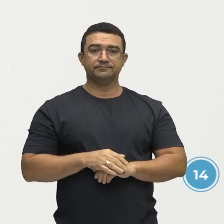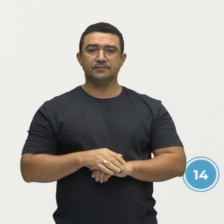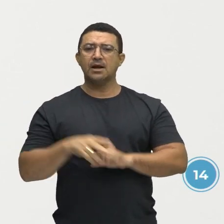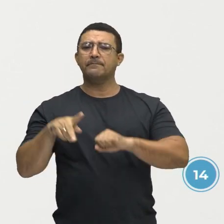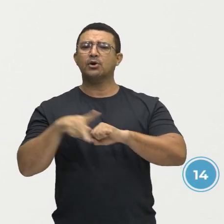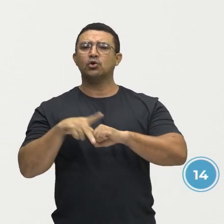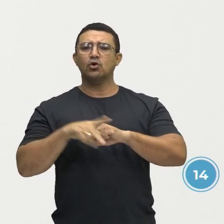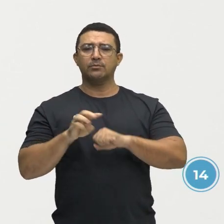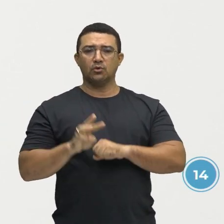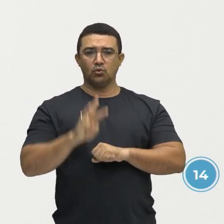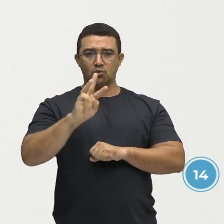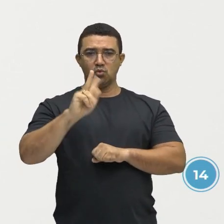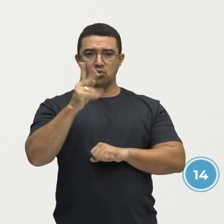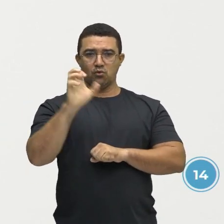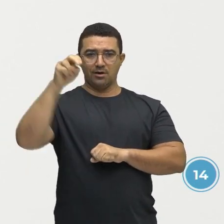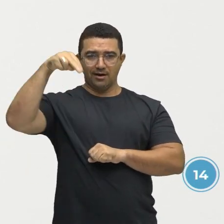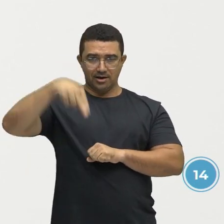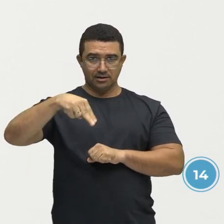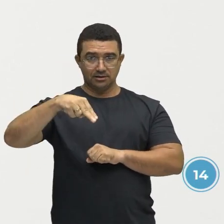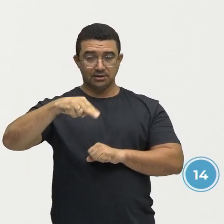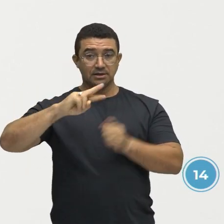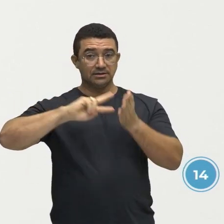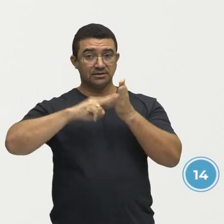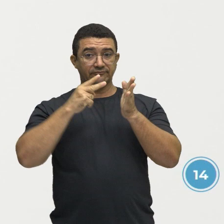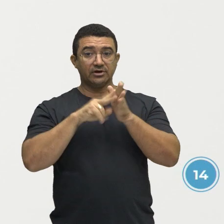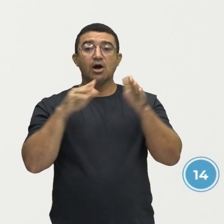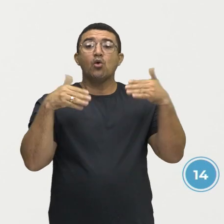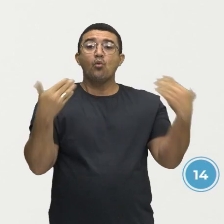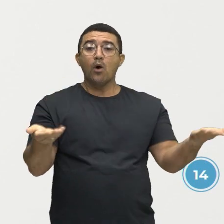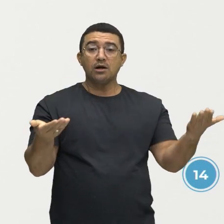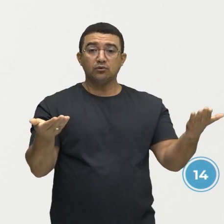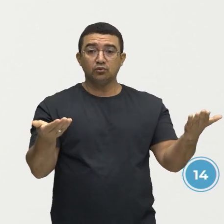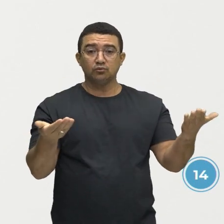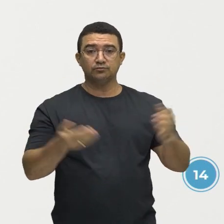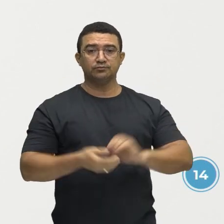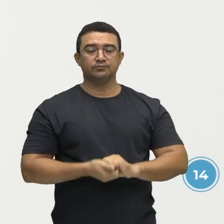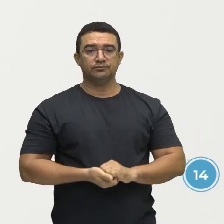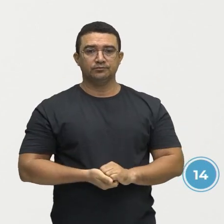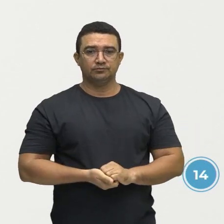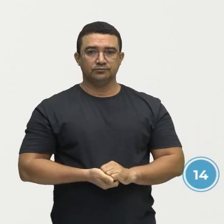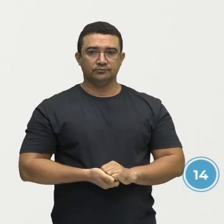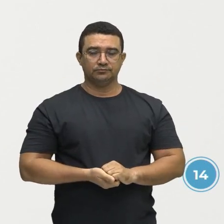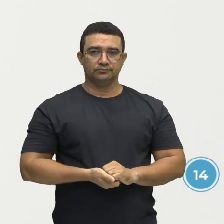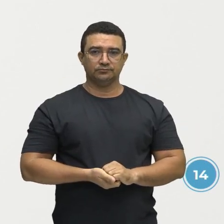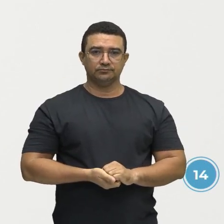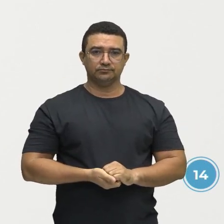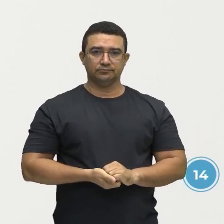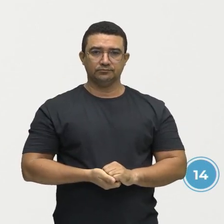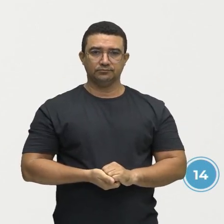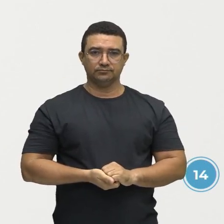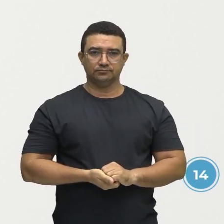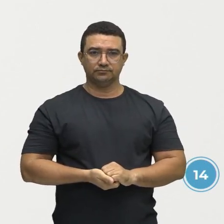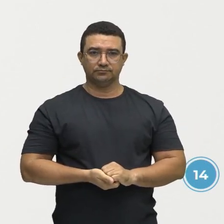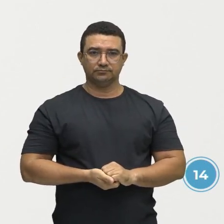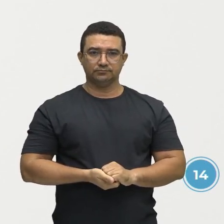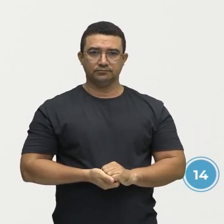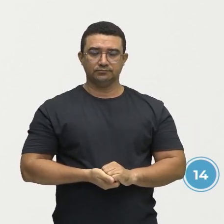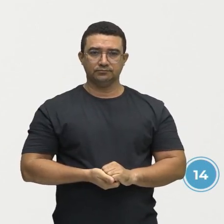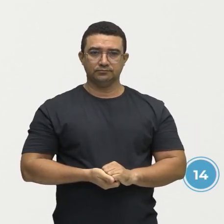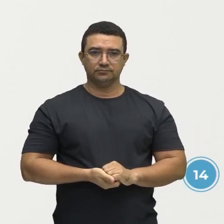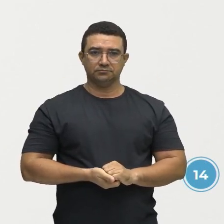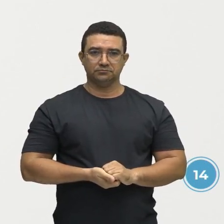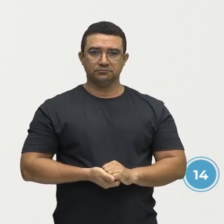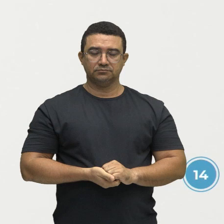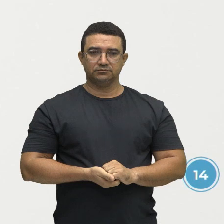when. When significa quando. When. Então, quando eu faço essa pergunta, when, eu quero saber uma data,